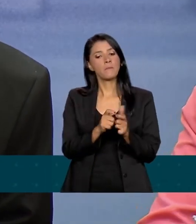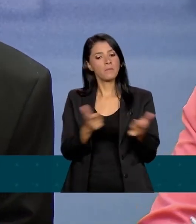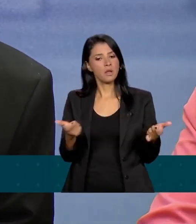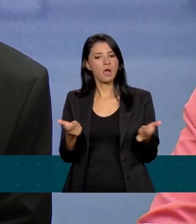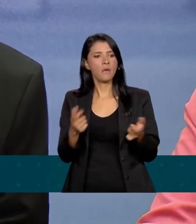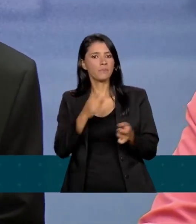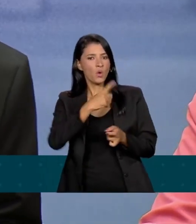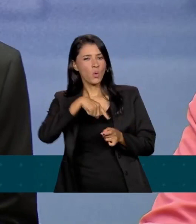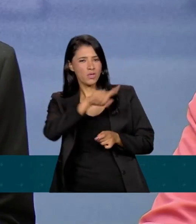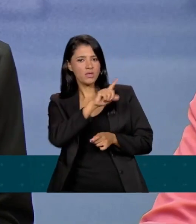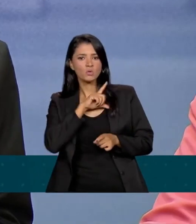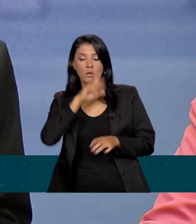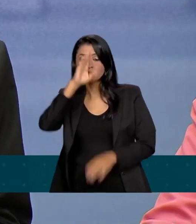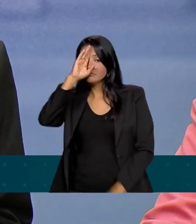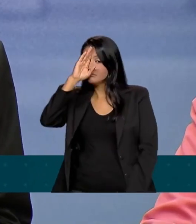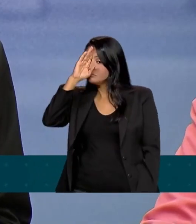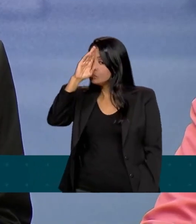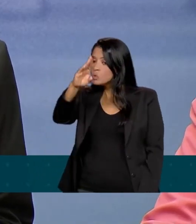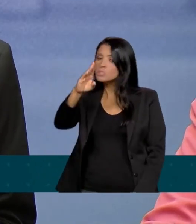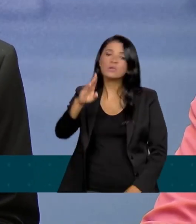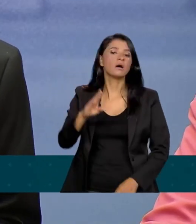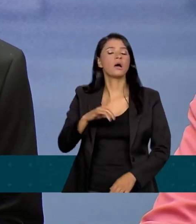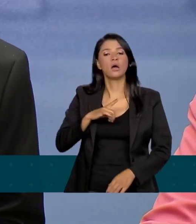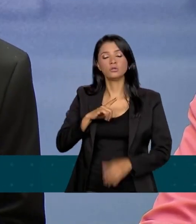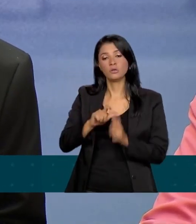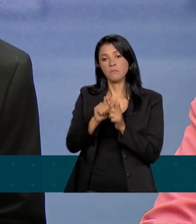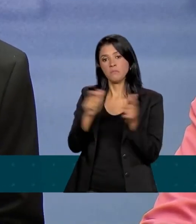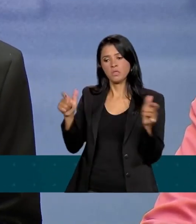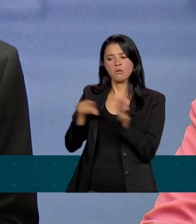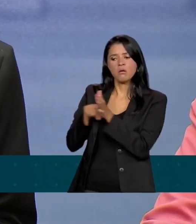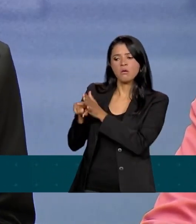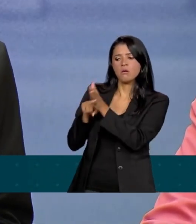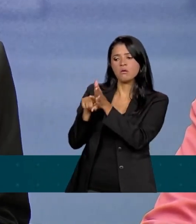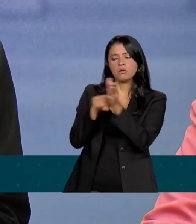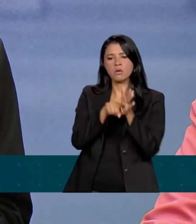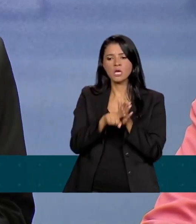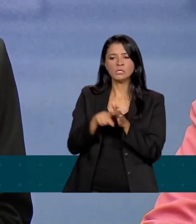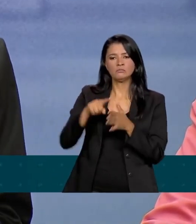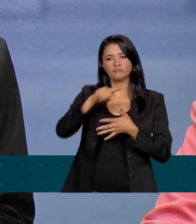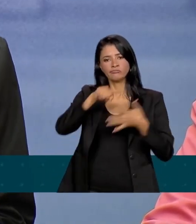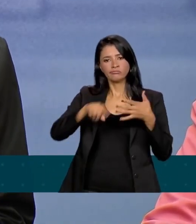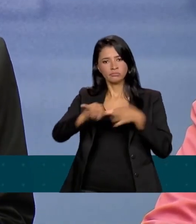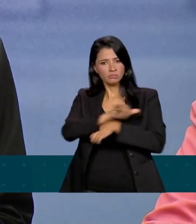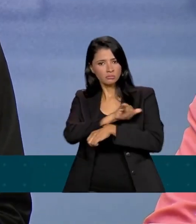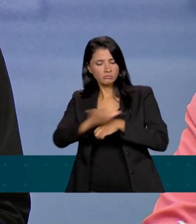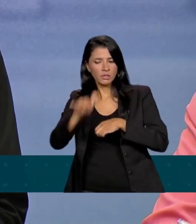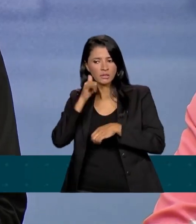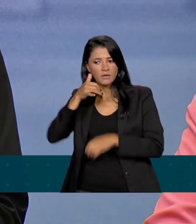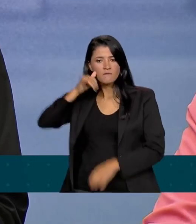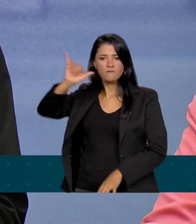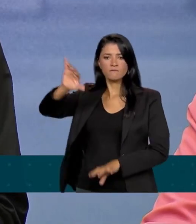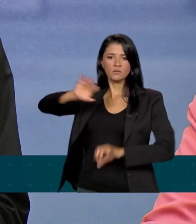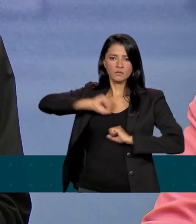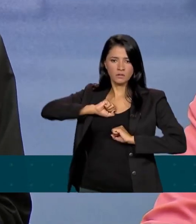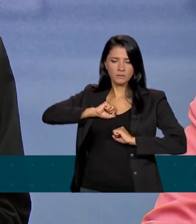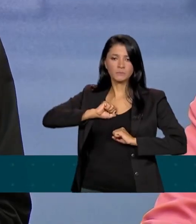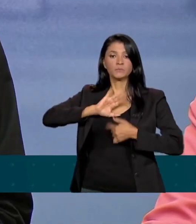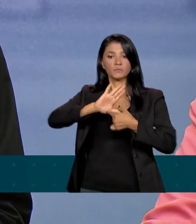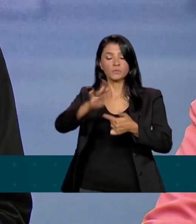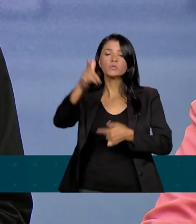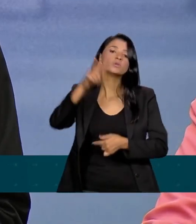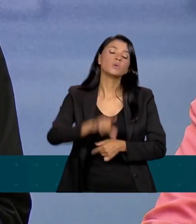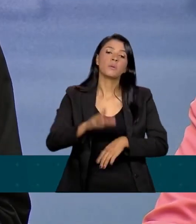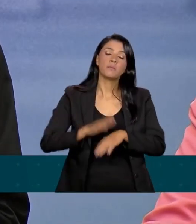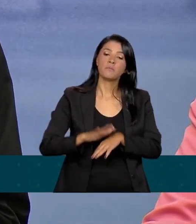isso é absoluta prioridade, ampliar o diagnóstico e ações de prevenção. Então, mais uma vez ilustrando, existem mais de